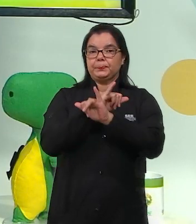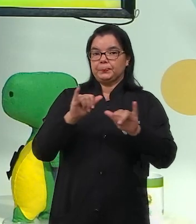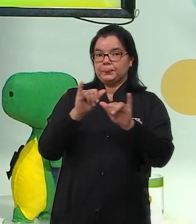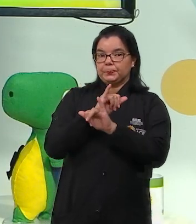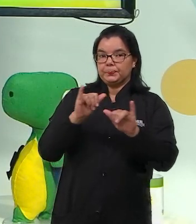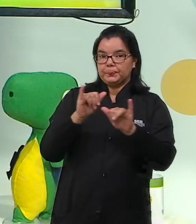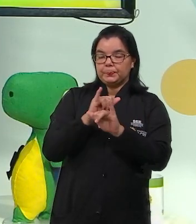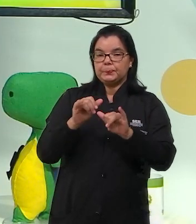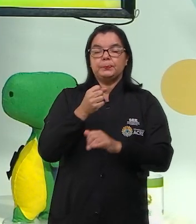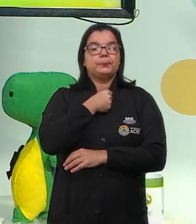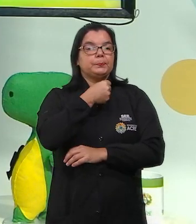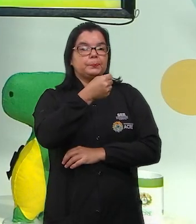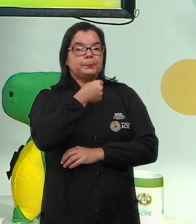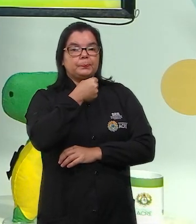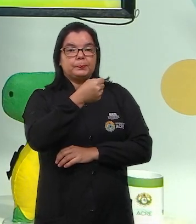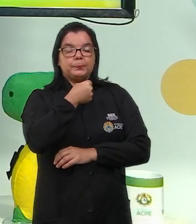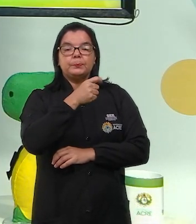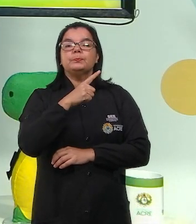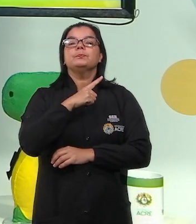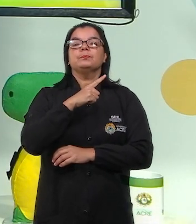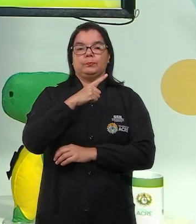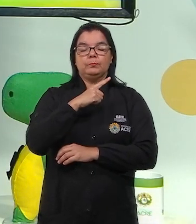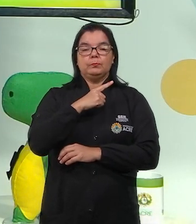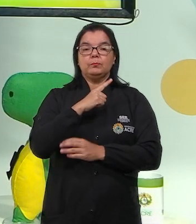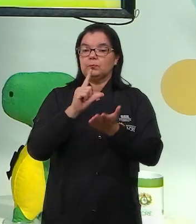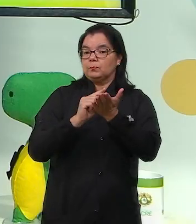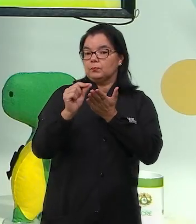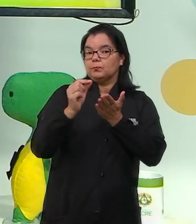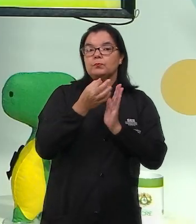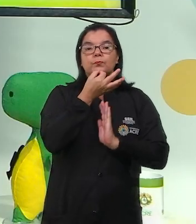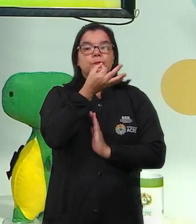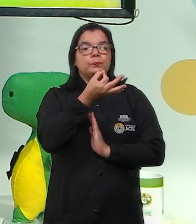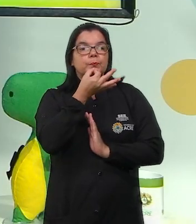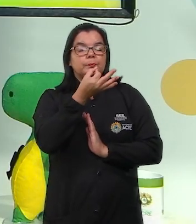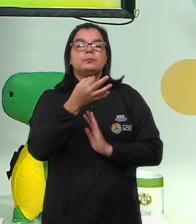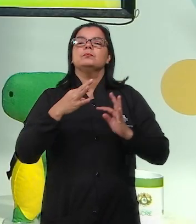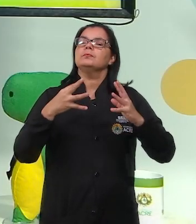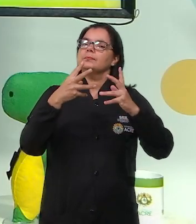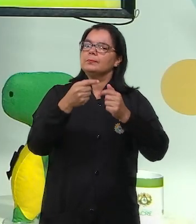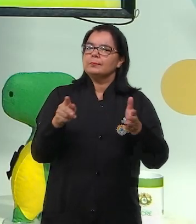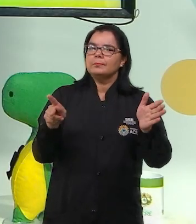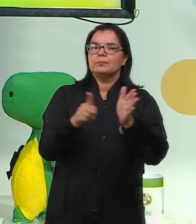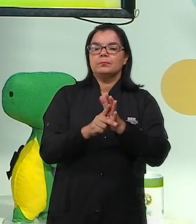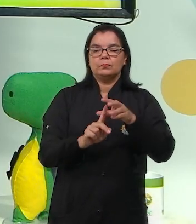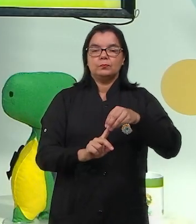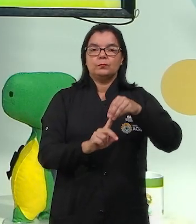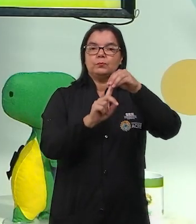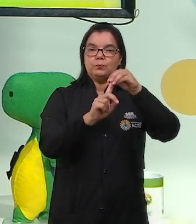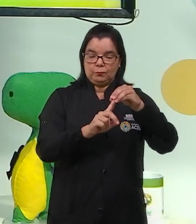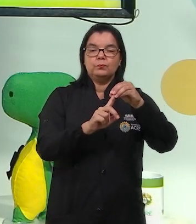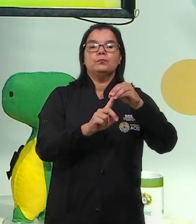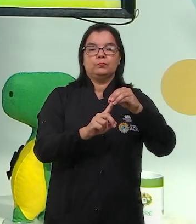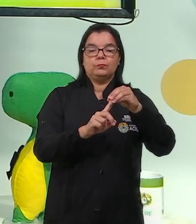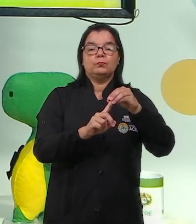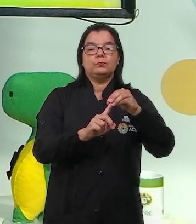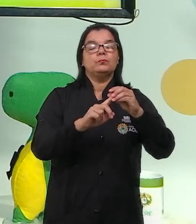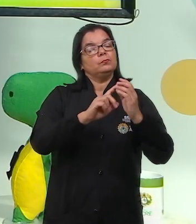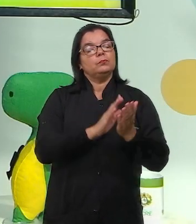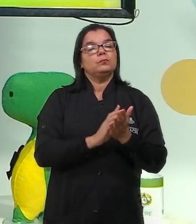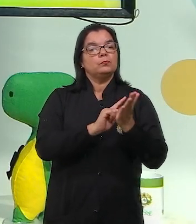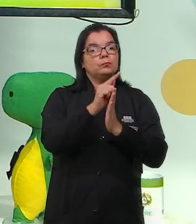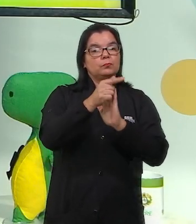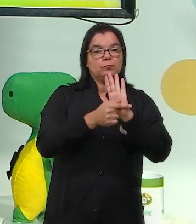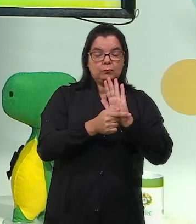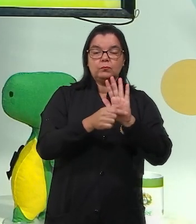nós temos a reportagem, nós temos o artigo de opinião, mas tudo isso faz parte de um único gênero, que é o gênero jornalístico